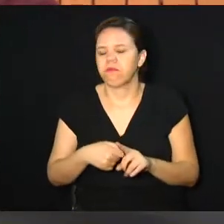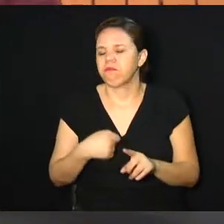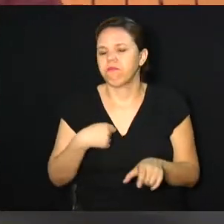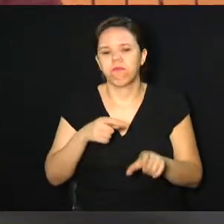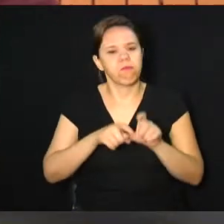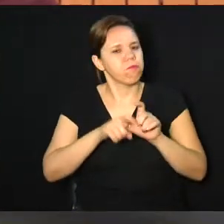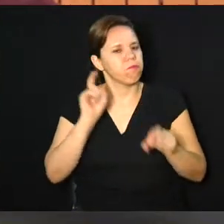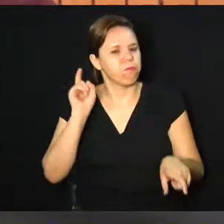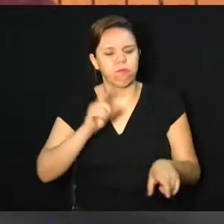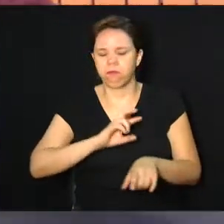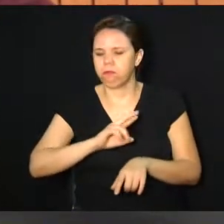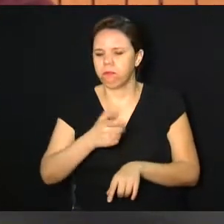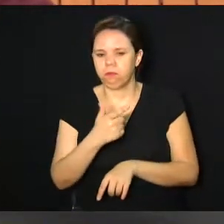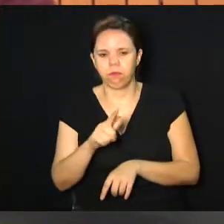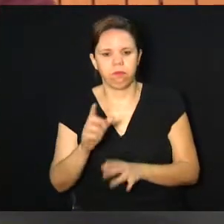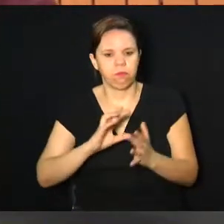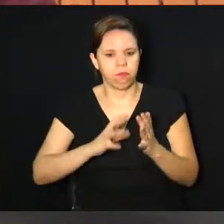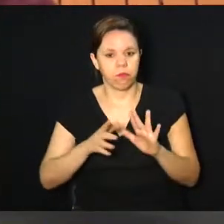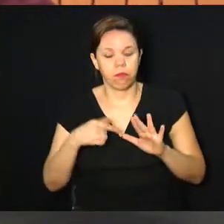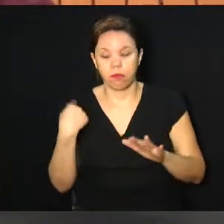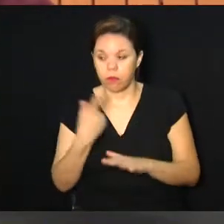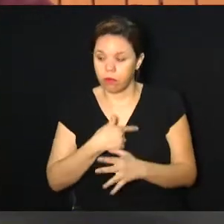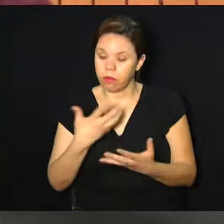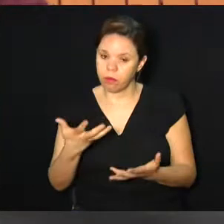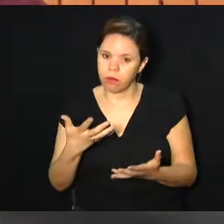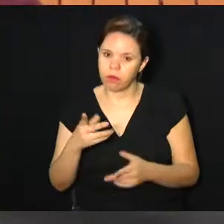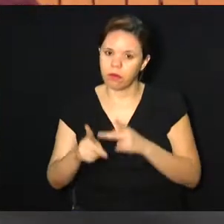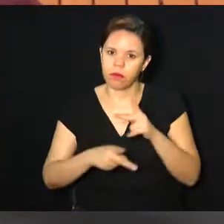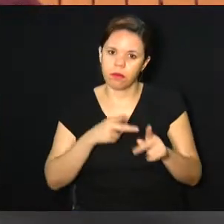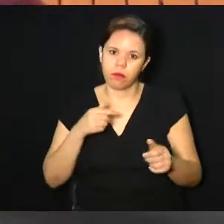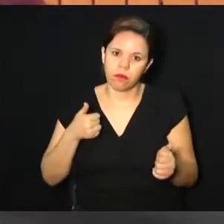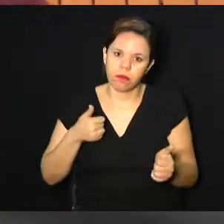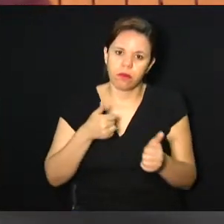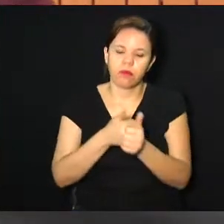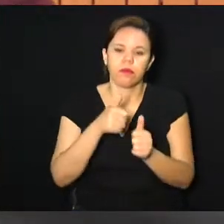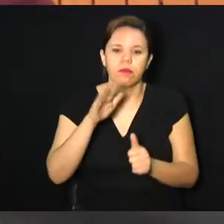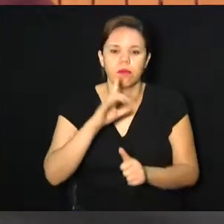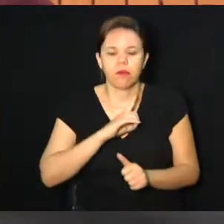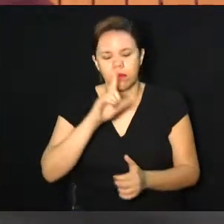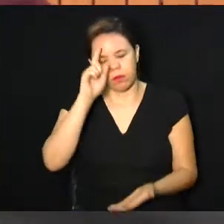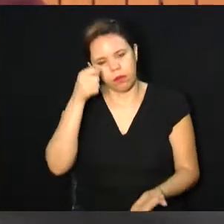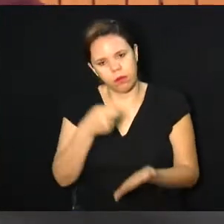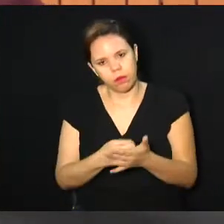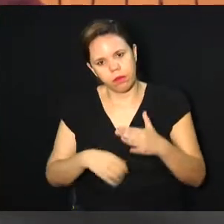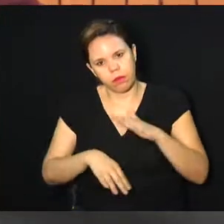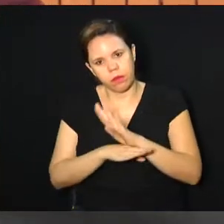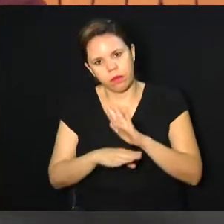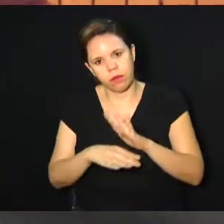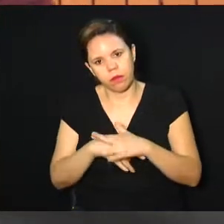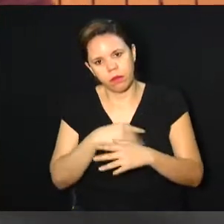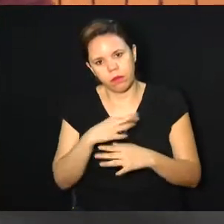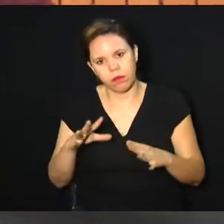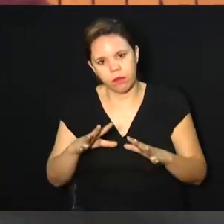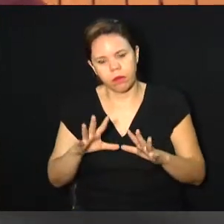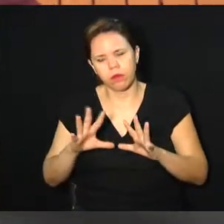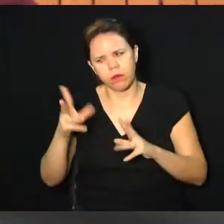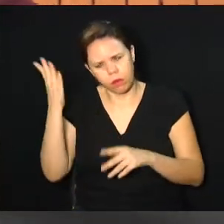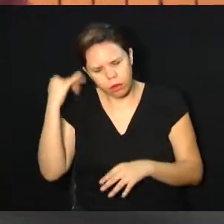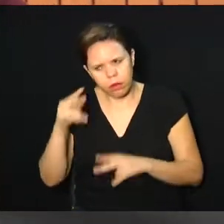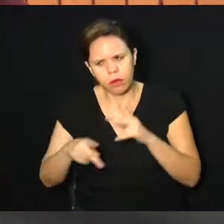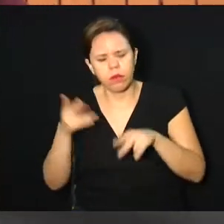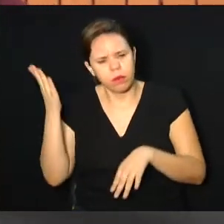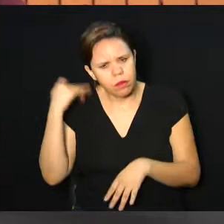independentes, e a gente quer que as pessoas se aproximem mais das tomadas de decisão da cidade. E o transporte, todo mundo sabe,